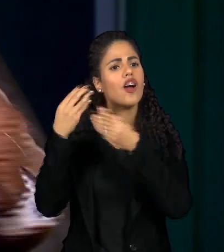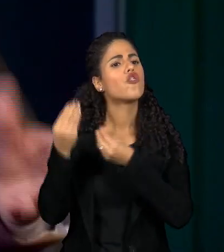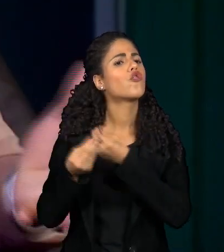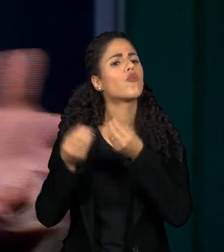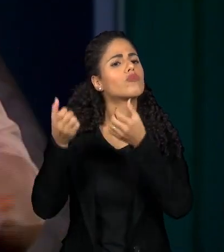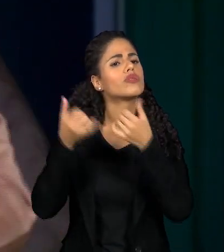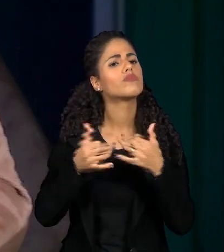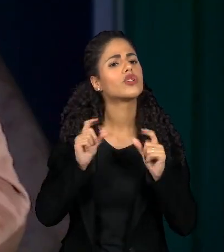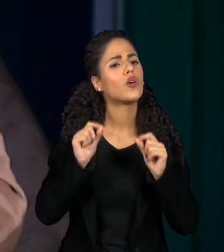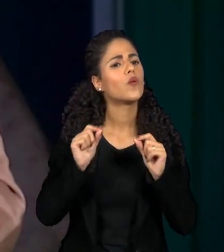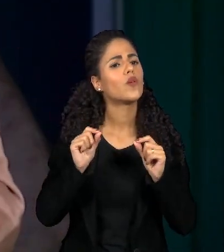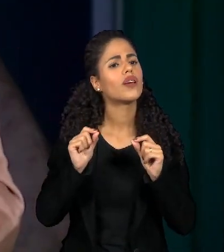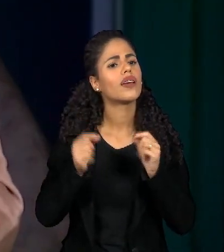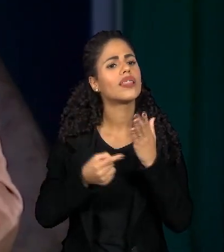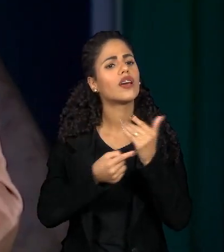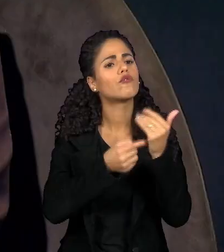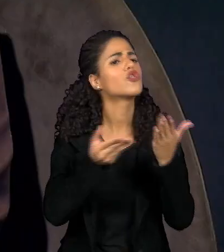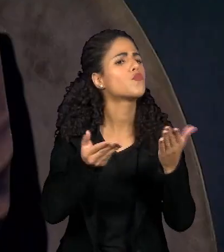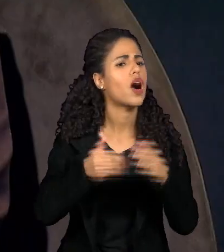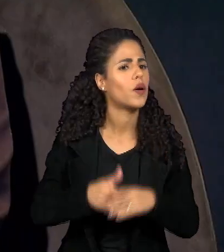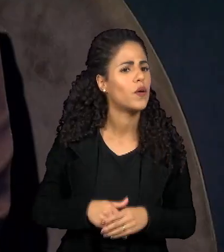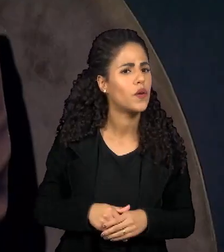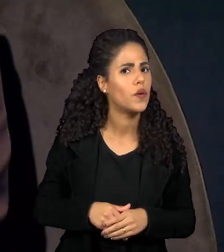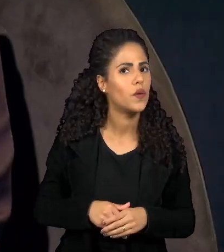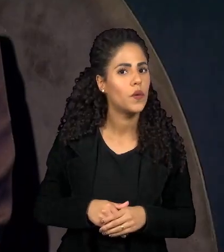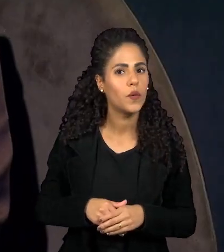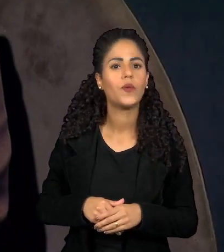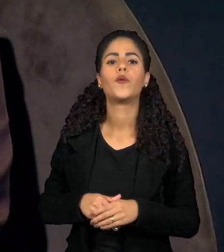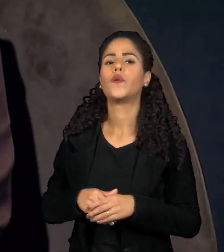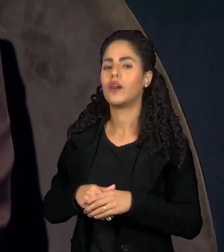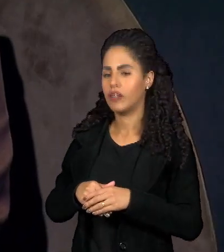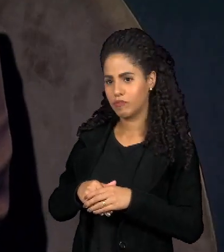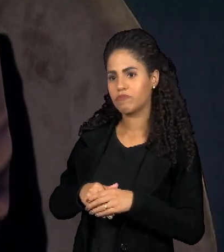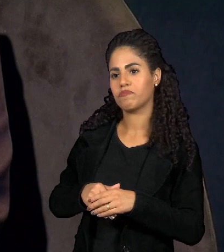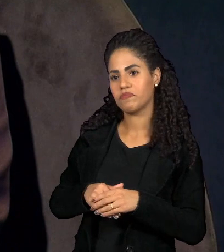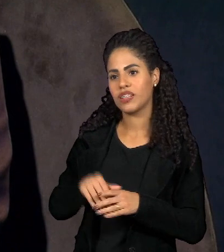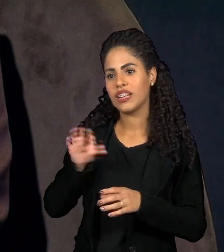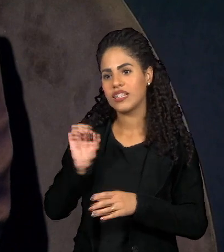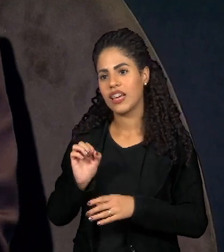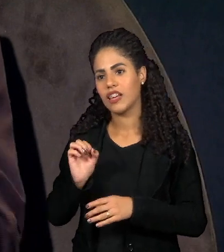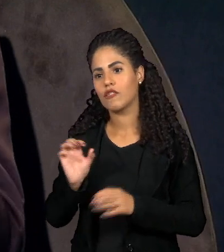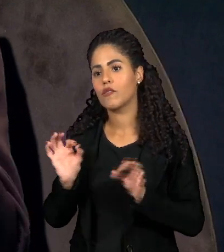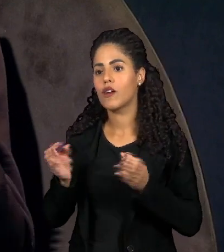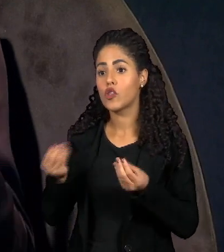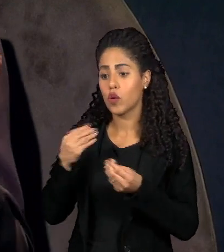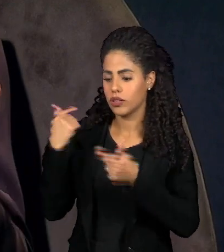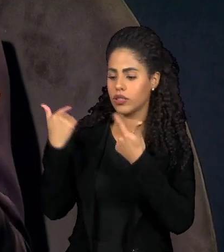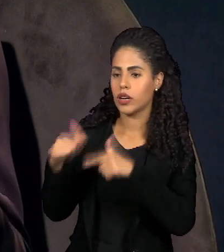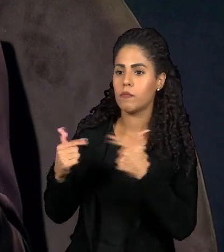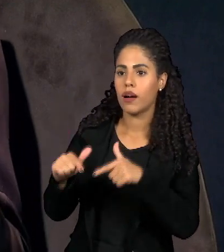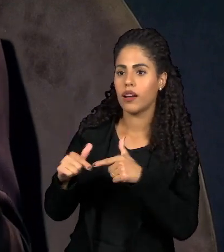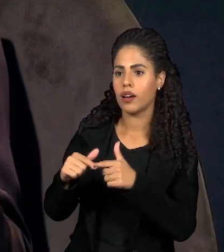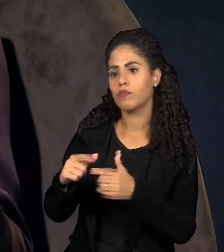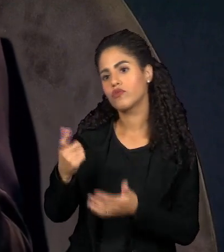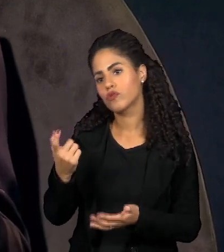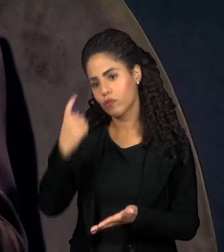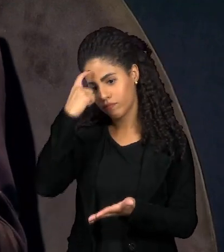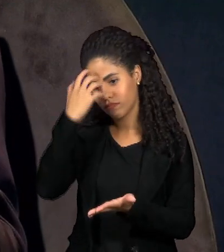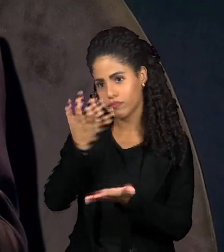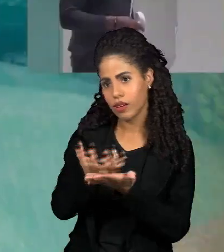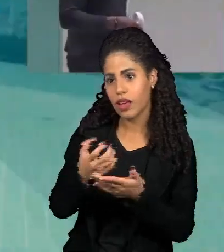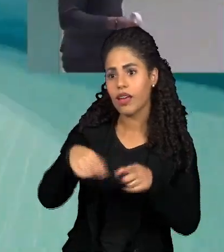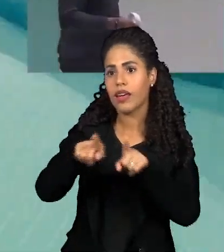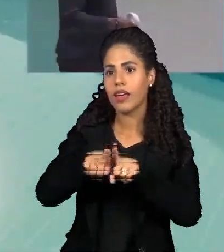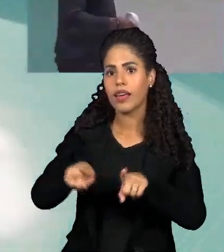pra gente, que tecnologia é essa? O metaverso, Metaverso. Isso. Nós trabalhamos com realidade virtual e também junto